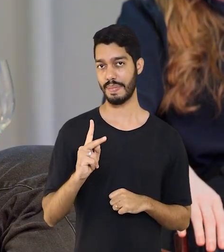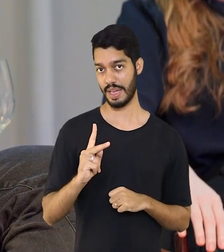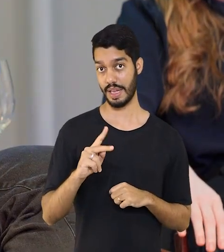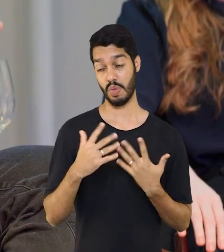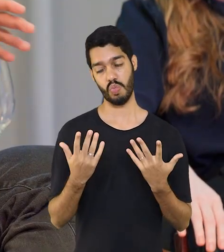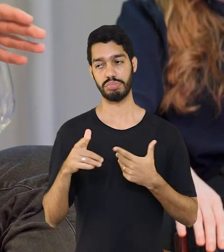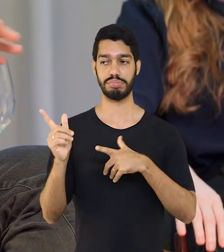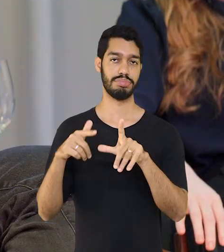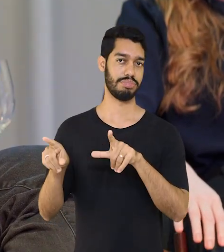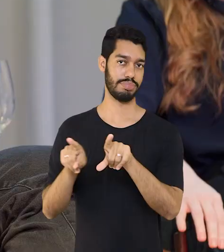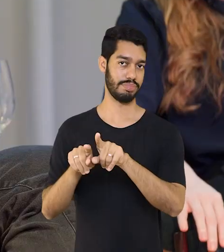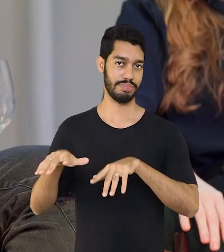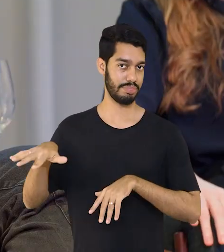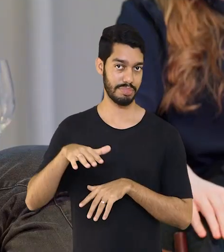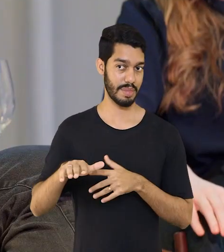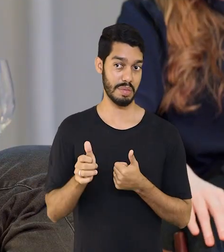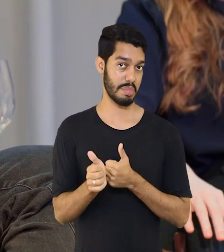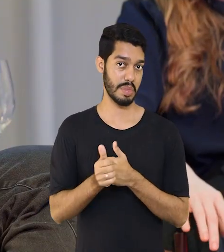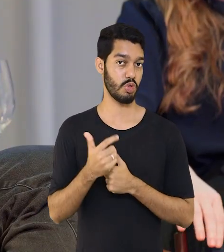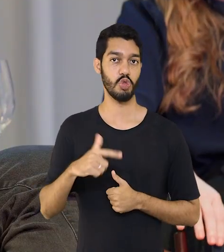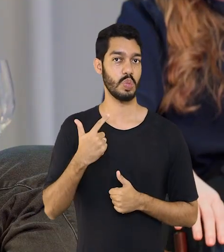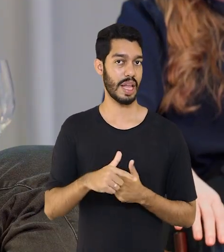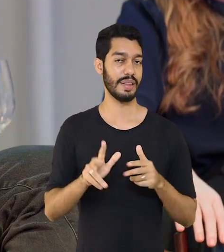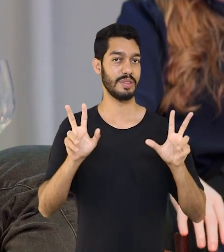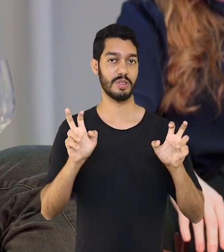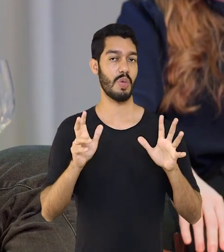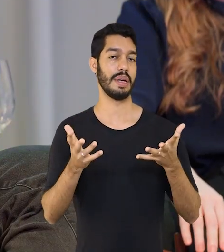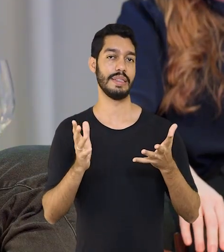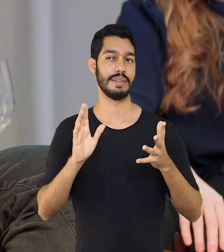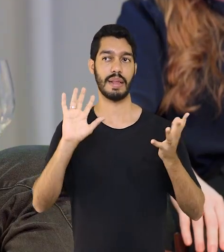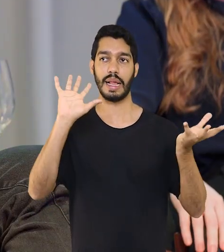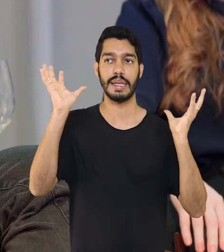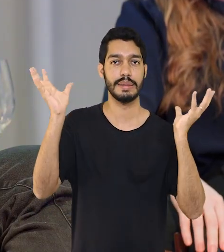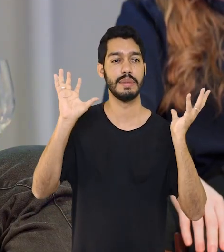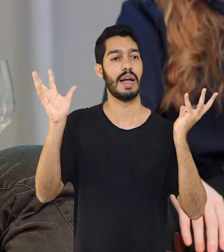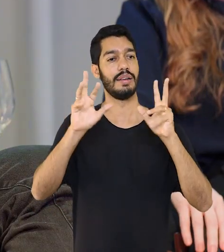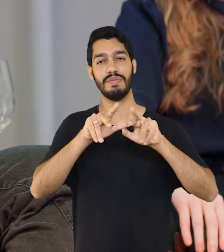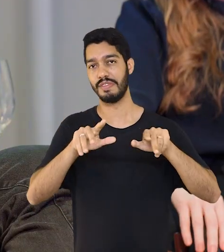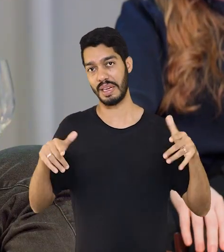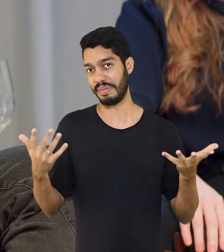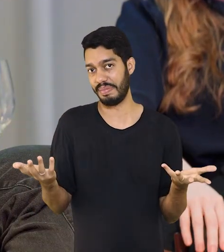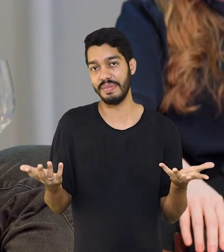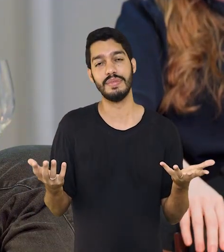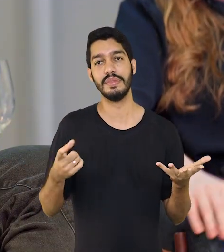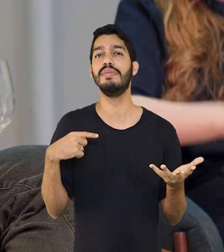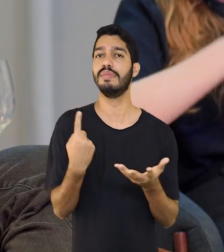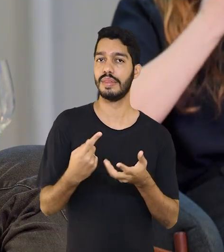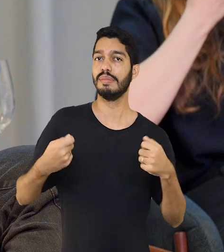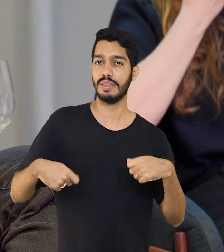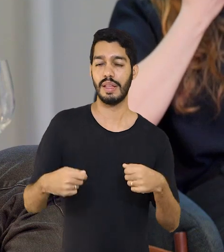só no ITDP, na área, que não passe por questões climáticas. Então, assim, a gente tem